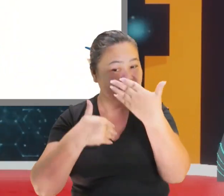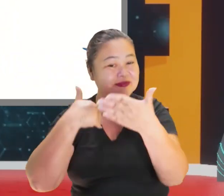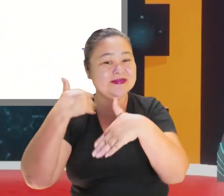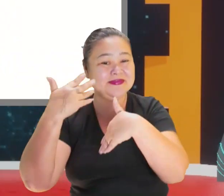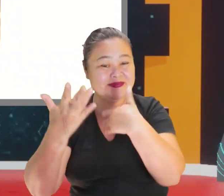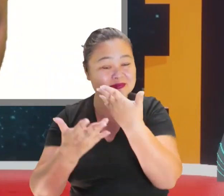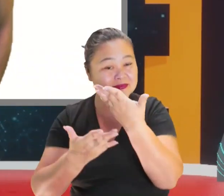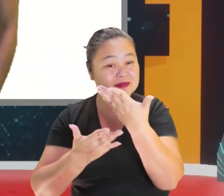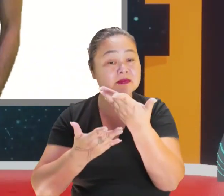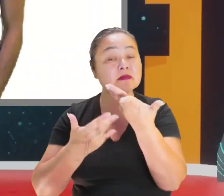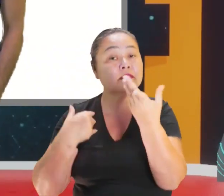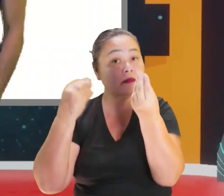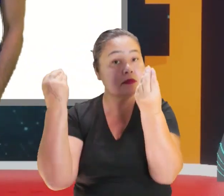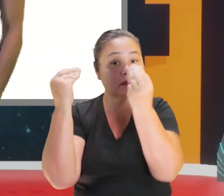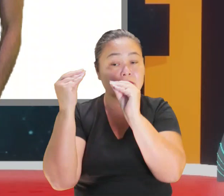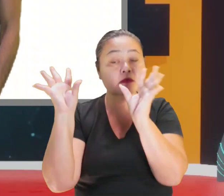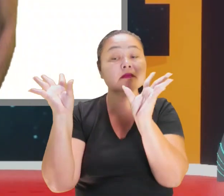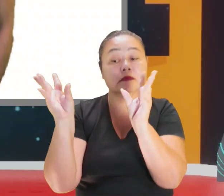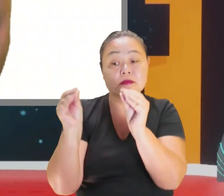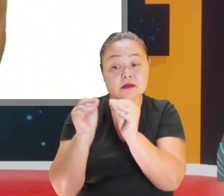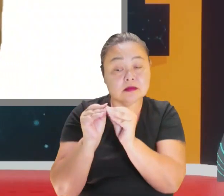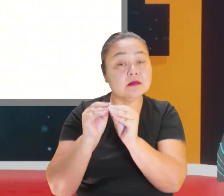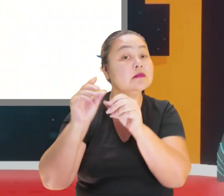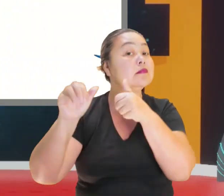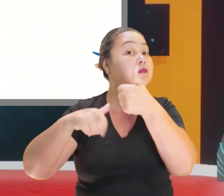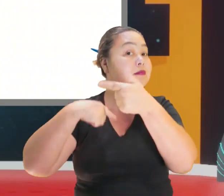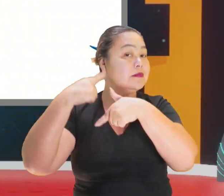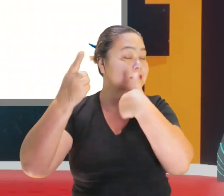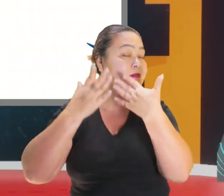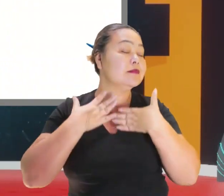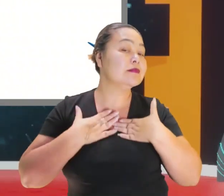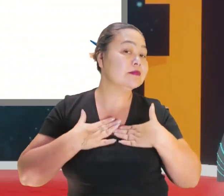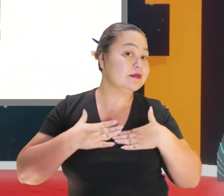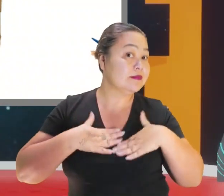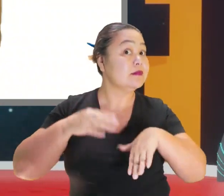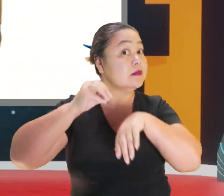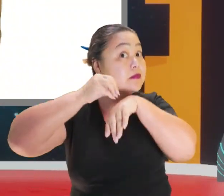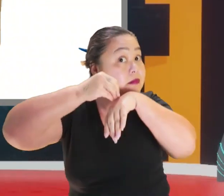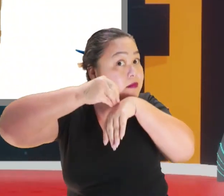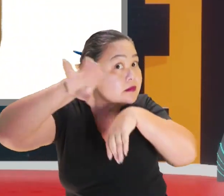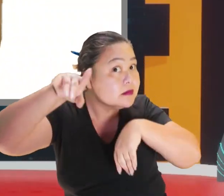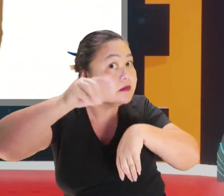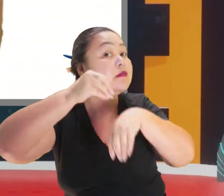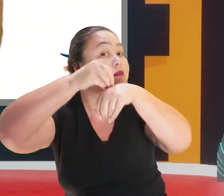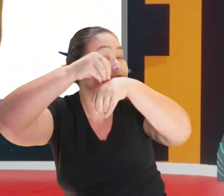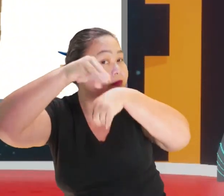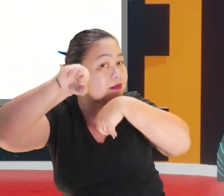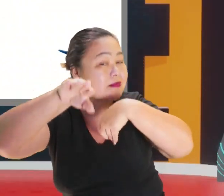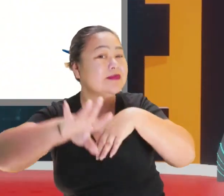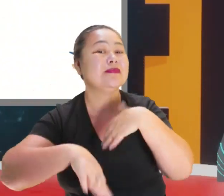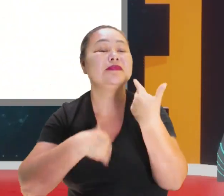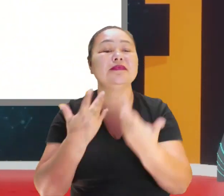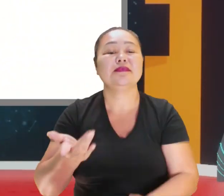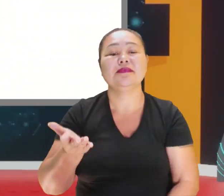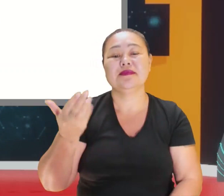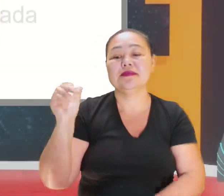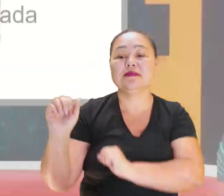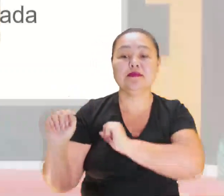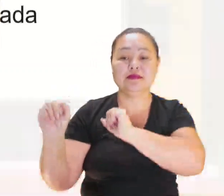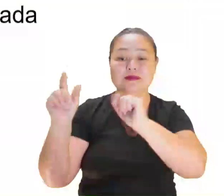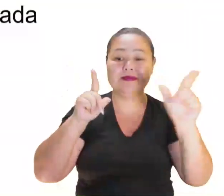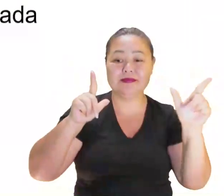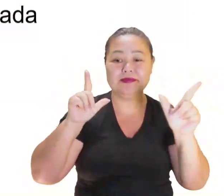por vez. Vai construindo o seu resumo, que vai ficar bem mais tranquilo. Fica a dica, tá bom? Olha lá, então, na